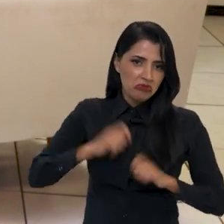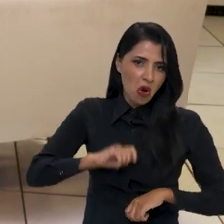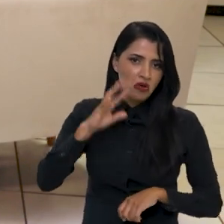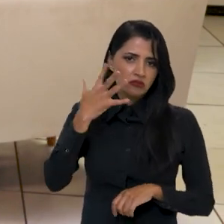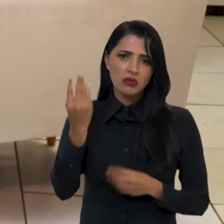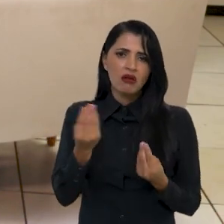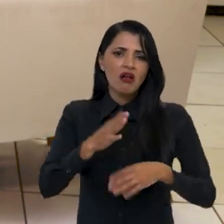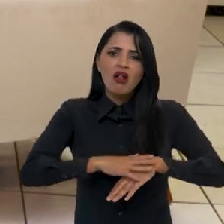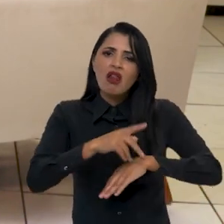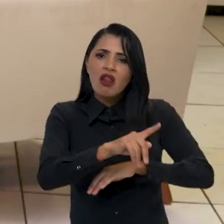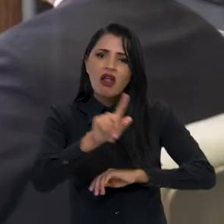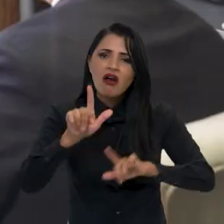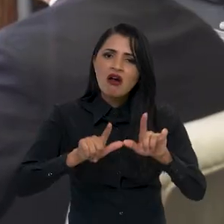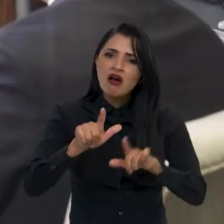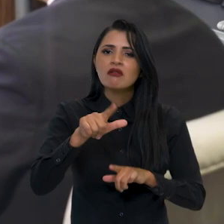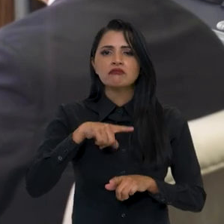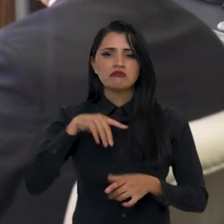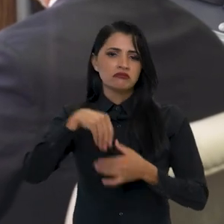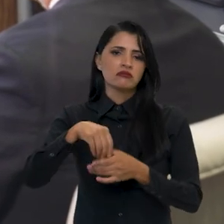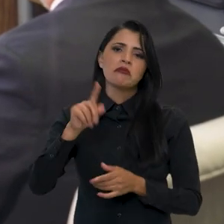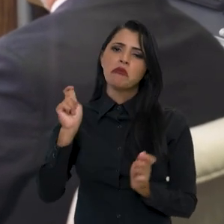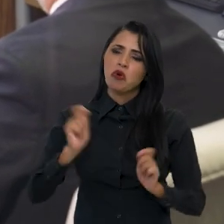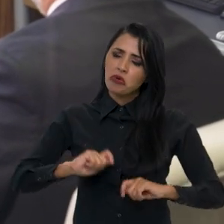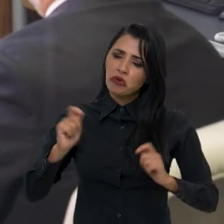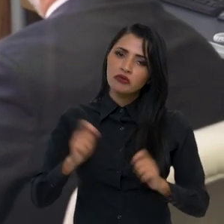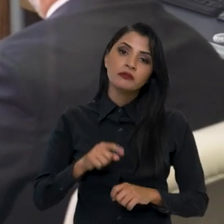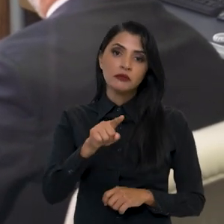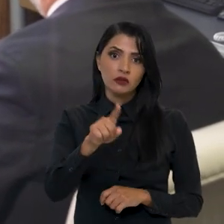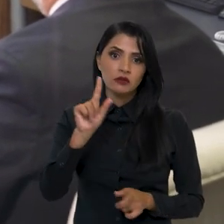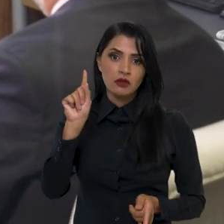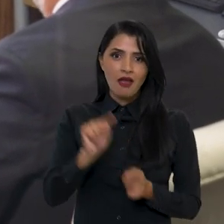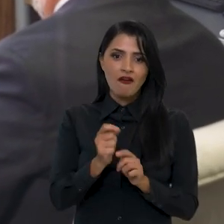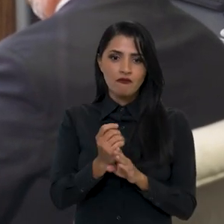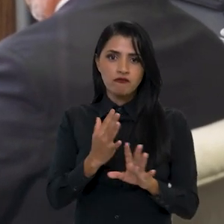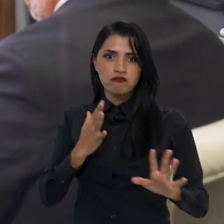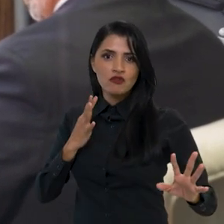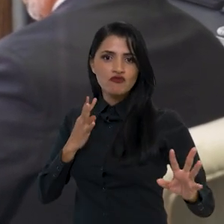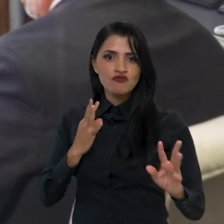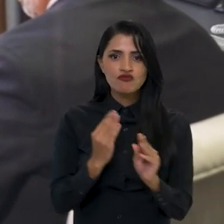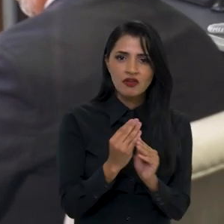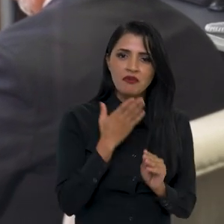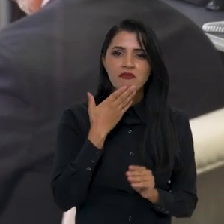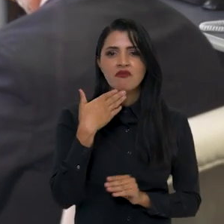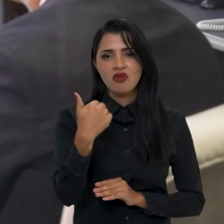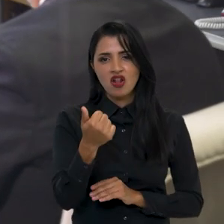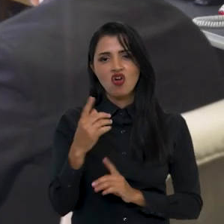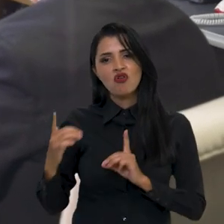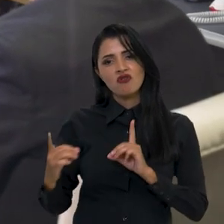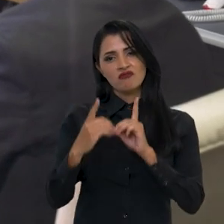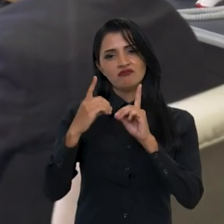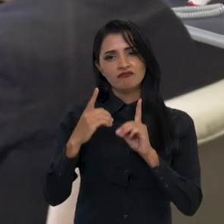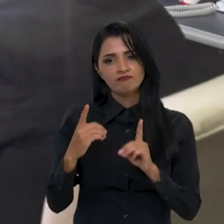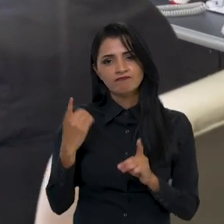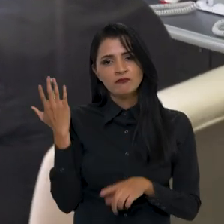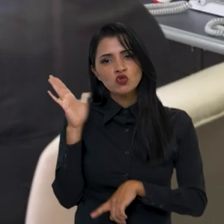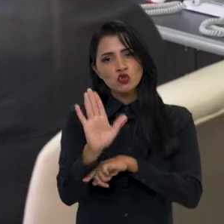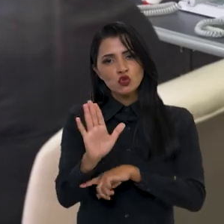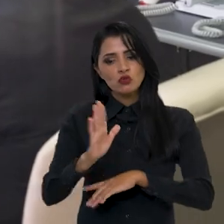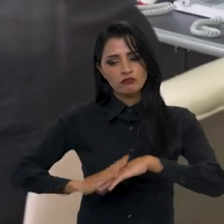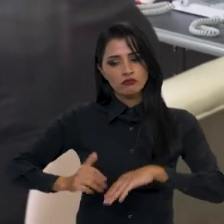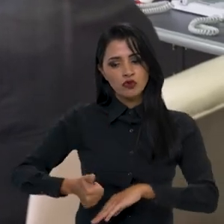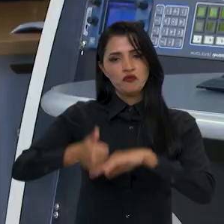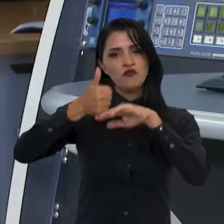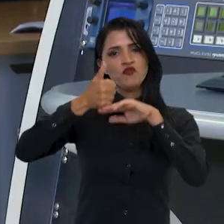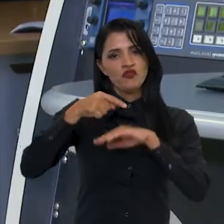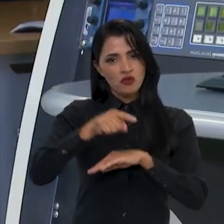especialista, podem ser resolvidos ali mesmo na unidade básica de saúde. Então, você reduz a fila, você melhora o atendimento, você